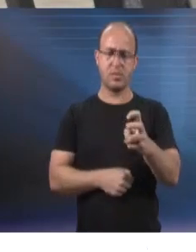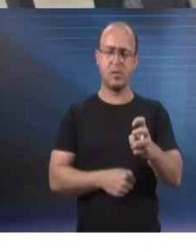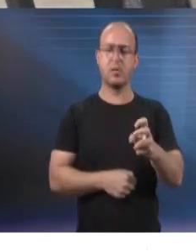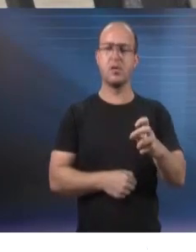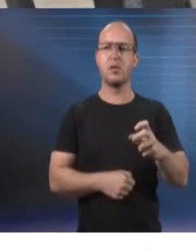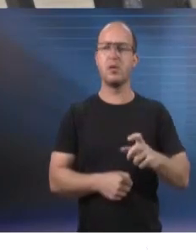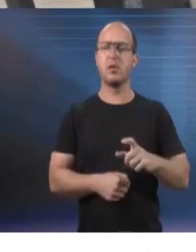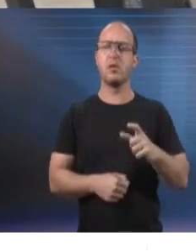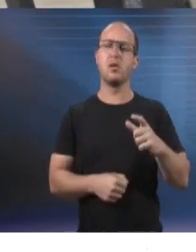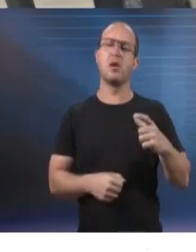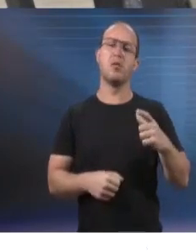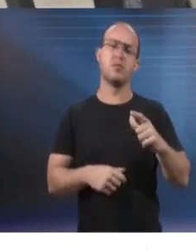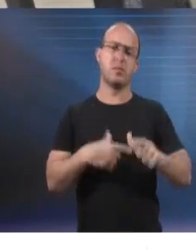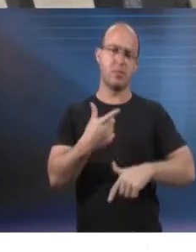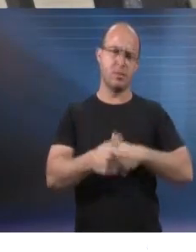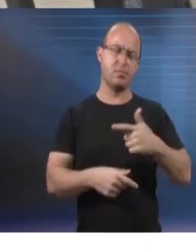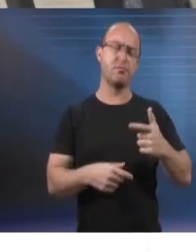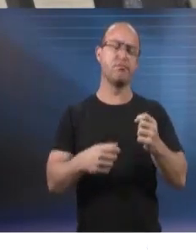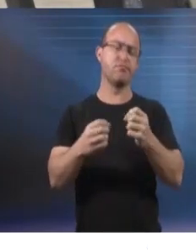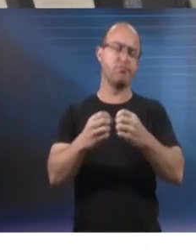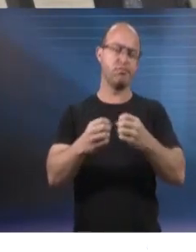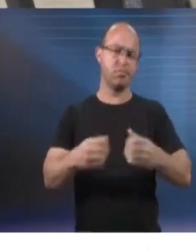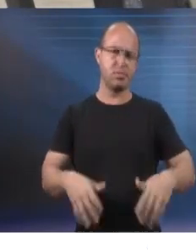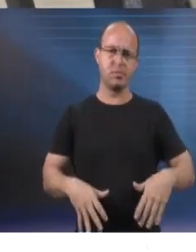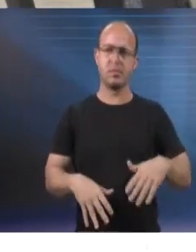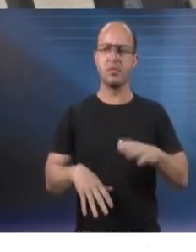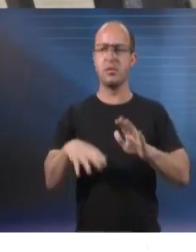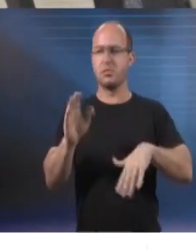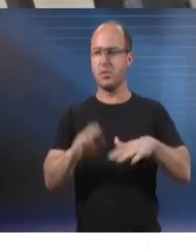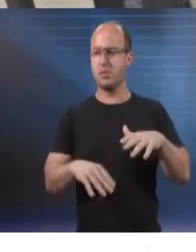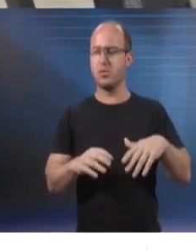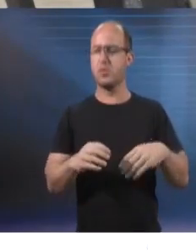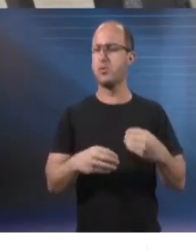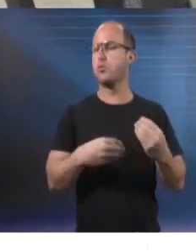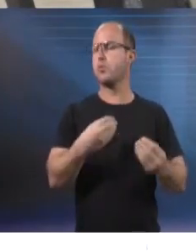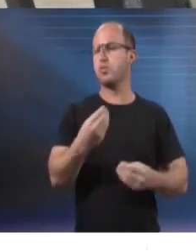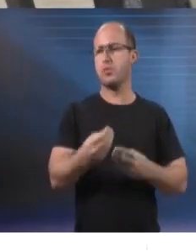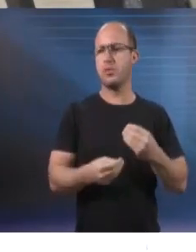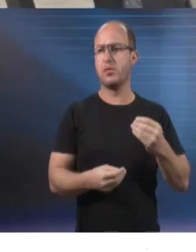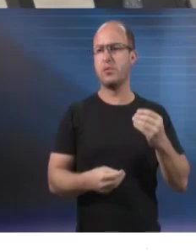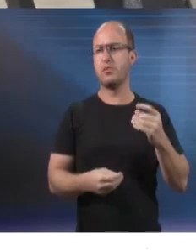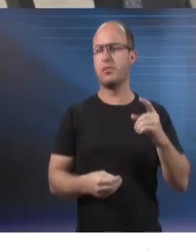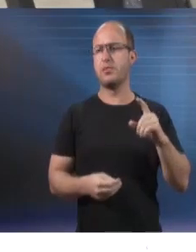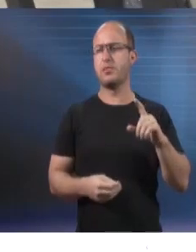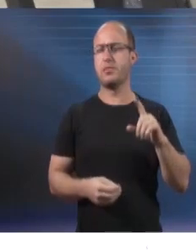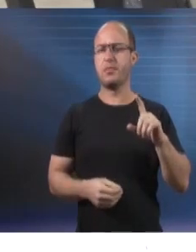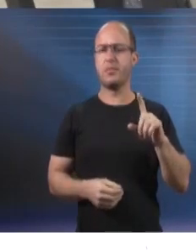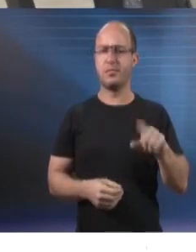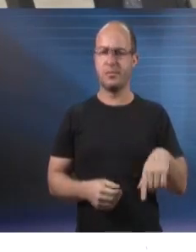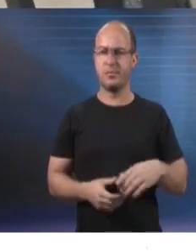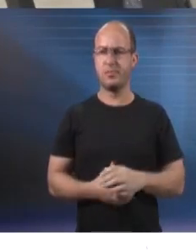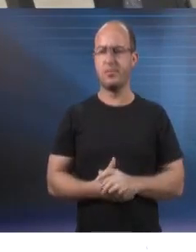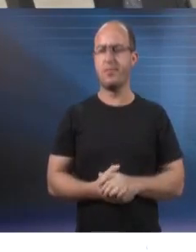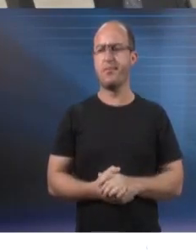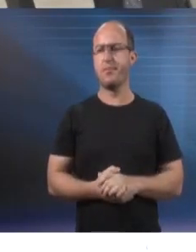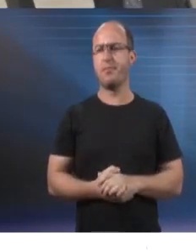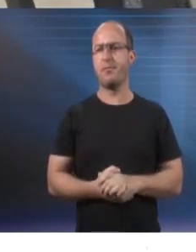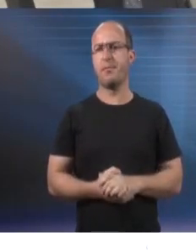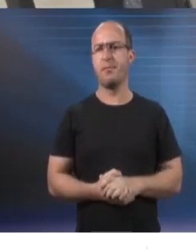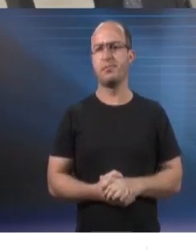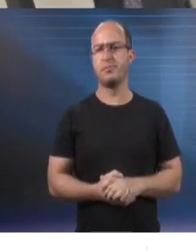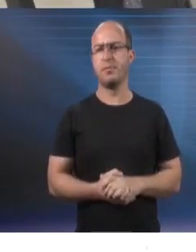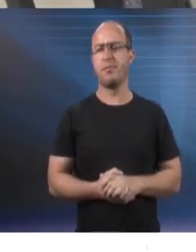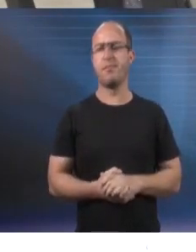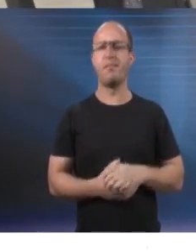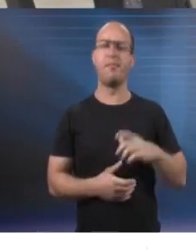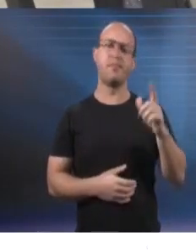pode estar severamente prejudicada, dependendo de como essa taxação seja aplicada.